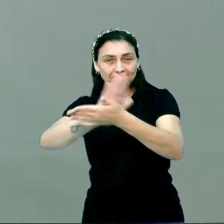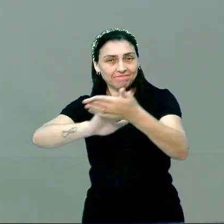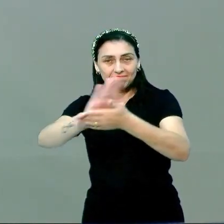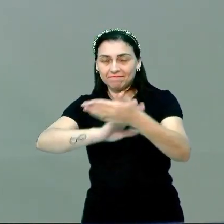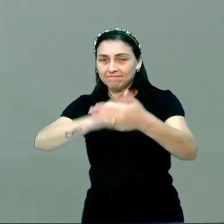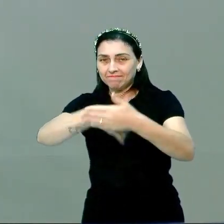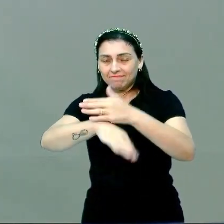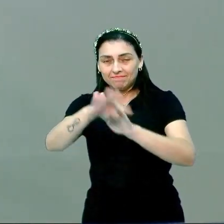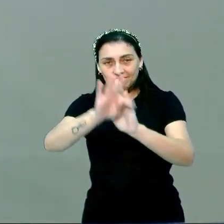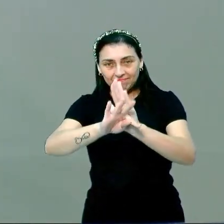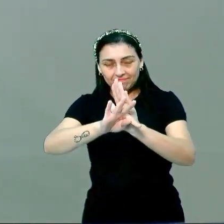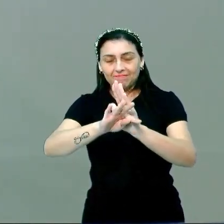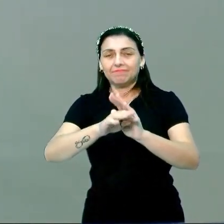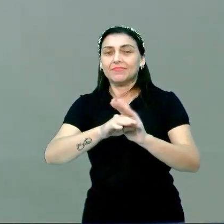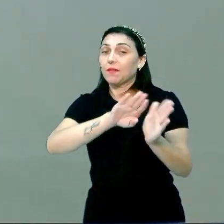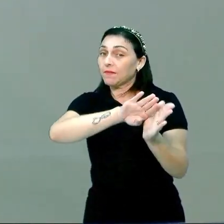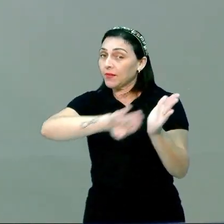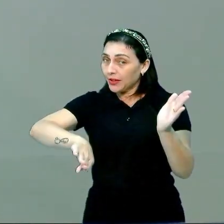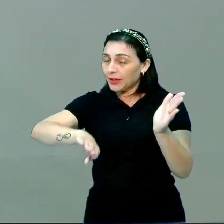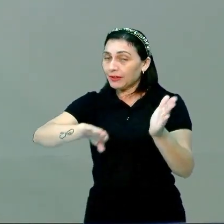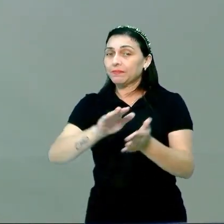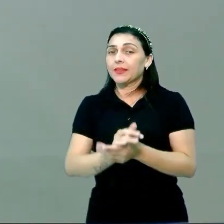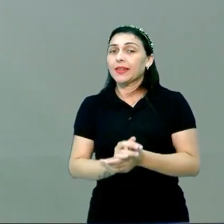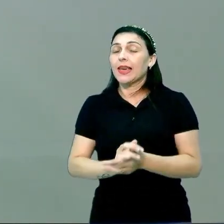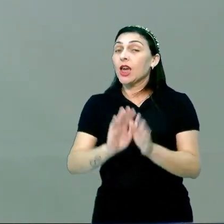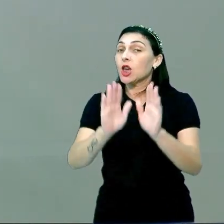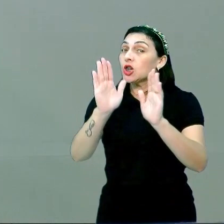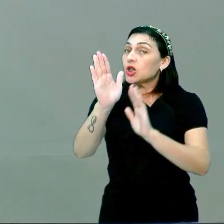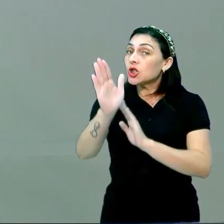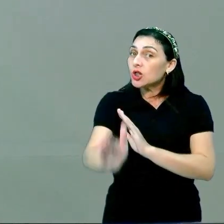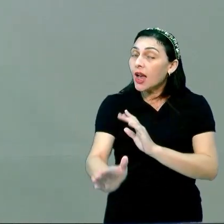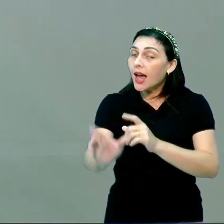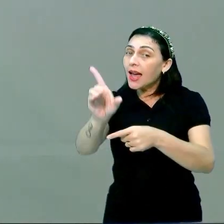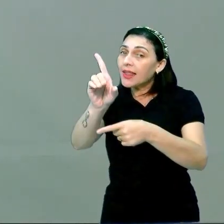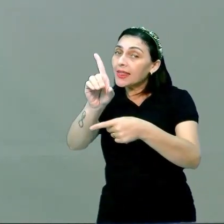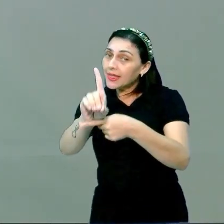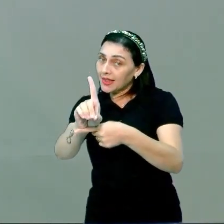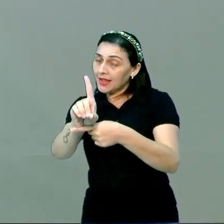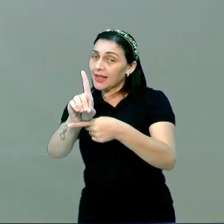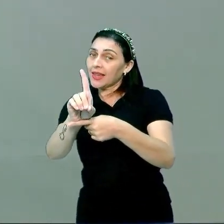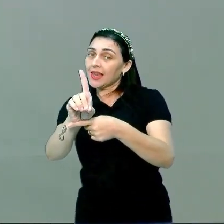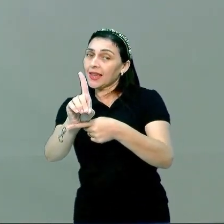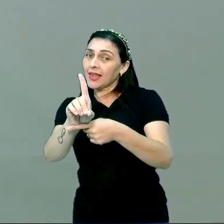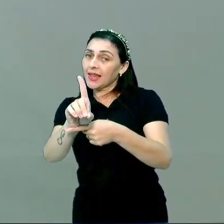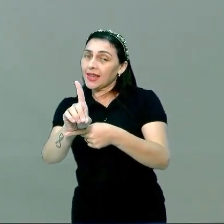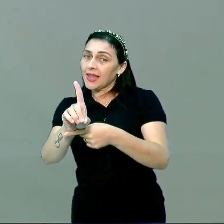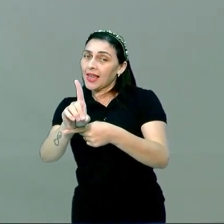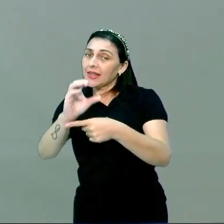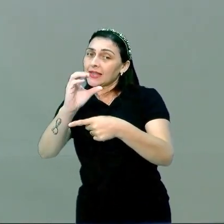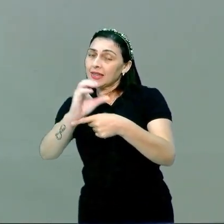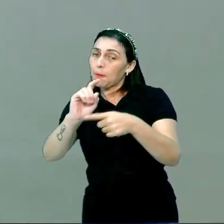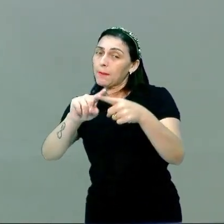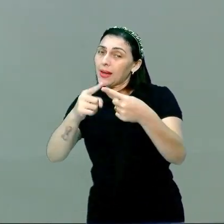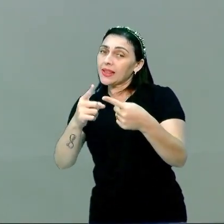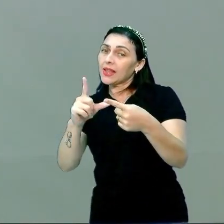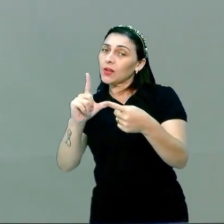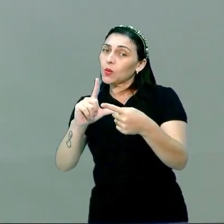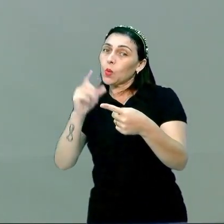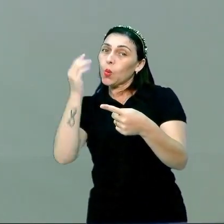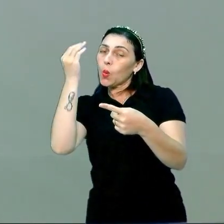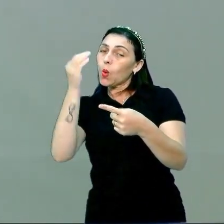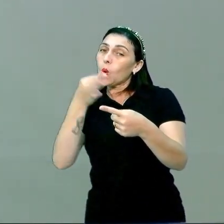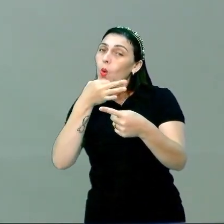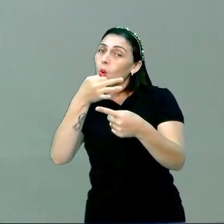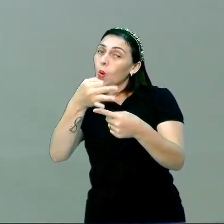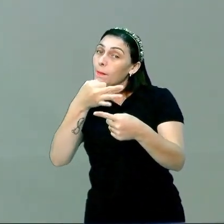nada a ver, né, com o texto, então tá fora, tá? A C até que ela não tem a ver com o texto, mas ela tem a ver com o seu